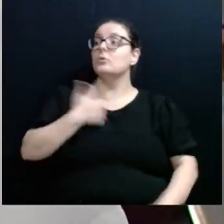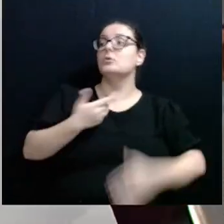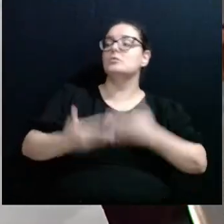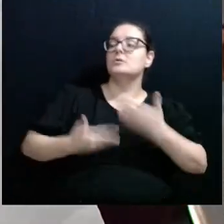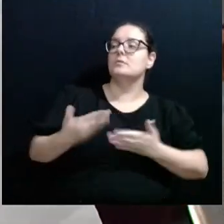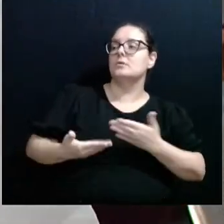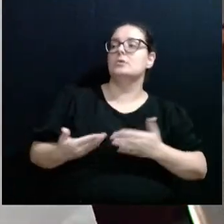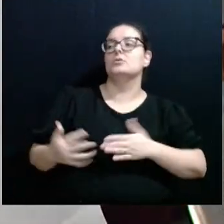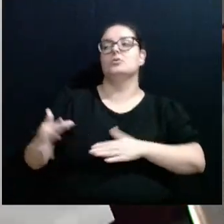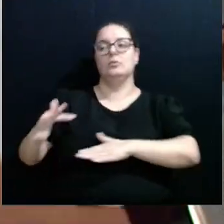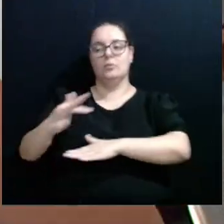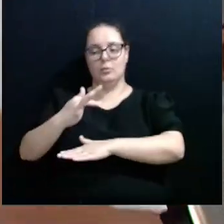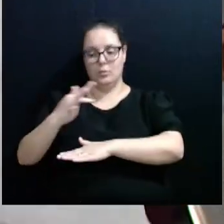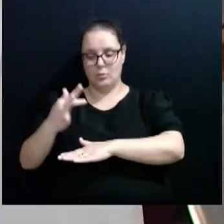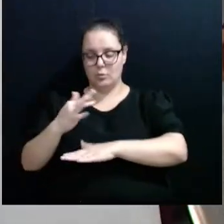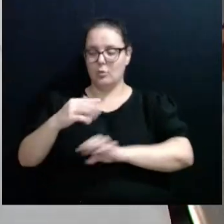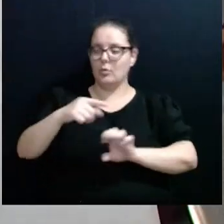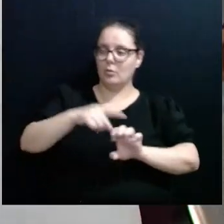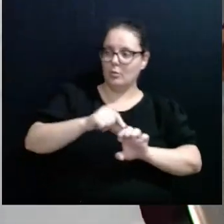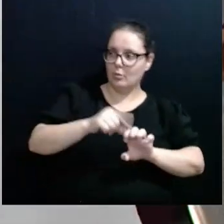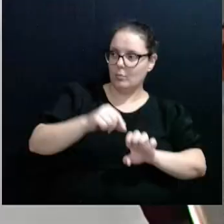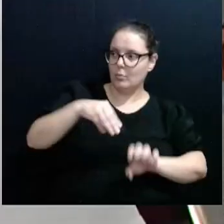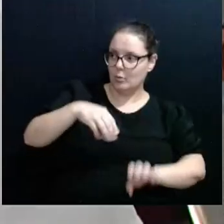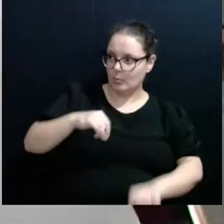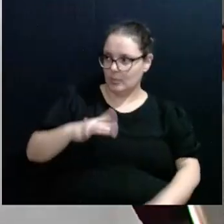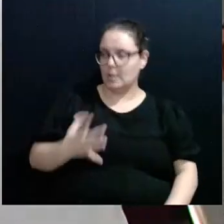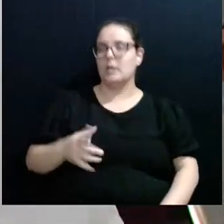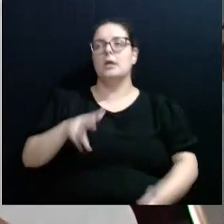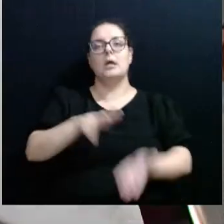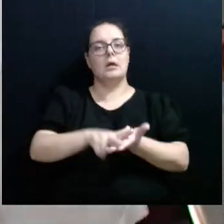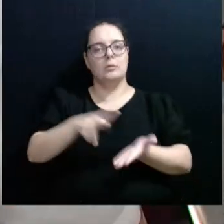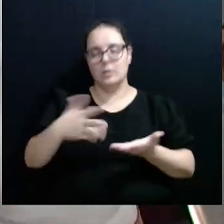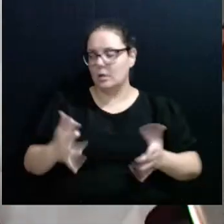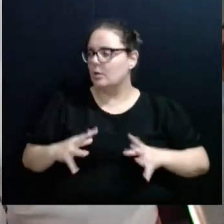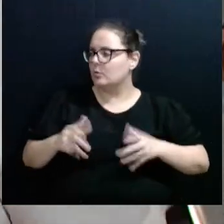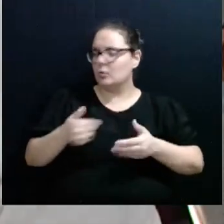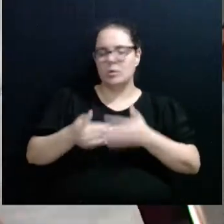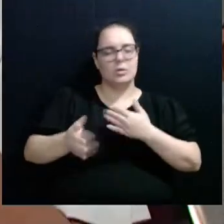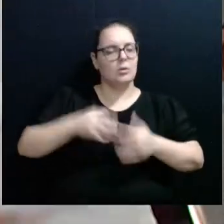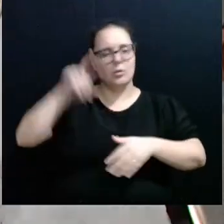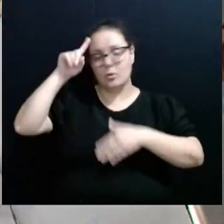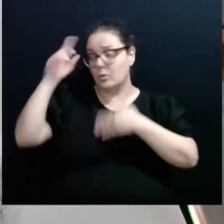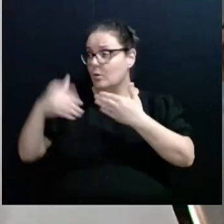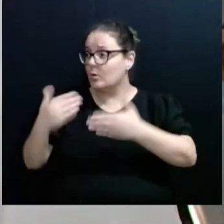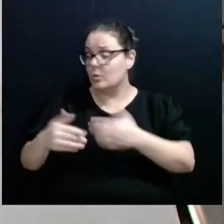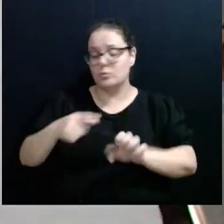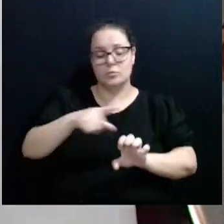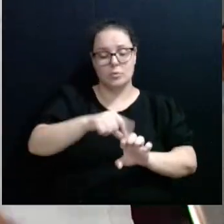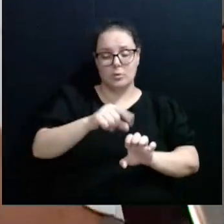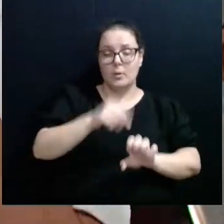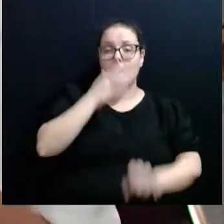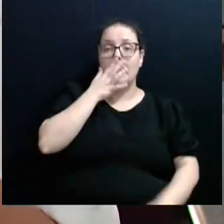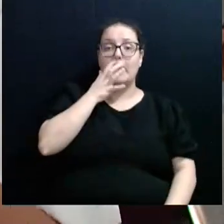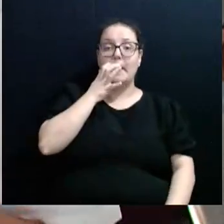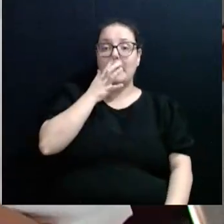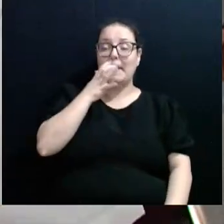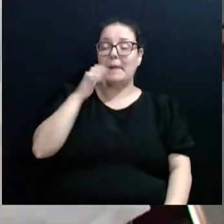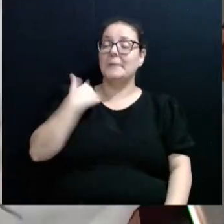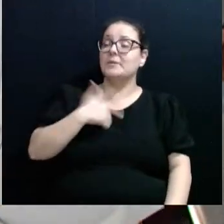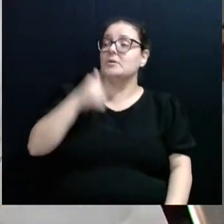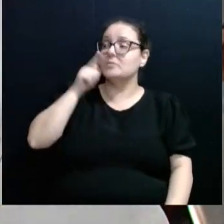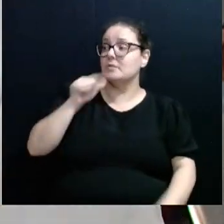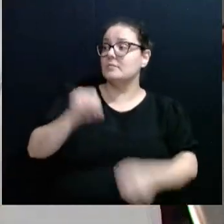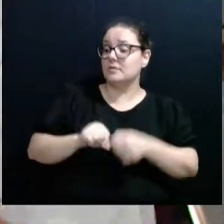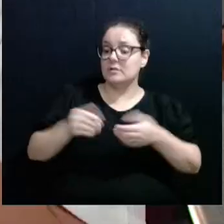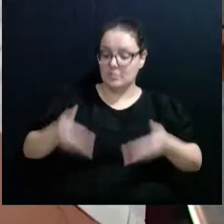para o microempreendedor aqui, regularização, toda e qualquer rotina do microempreendedor a gente consegue fazer hoje aqui. E, além de tudo, a